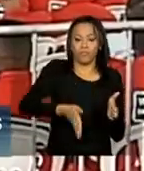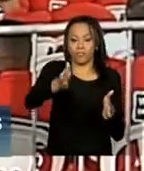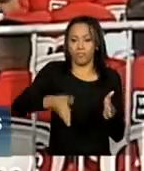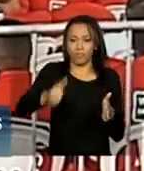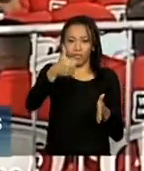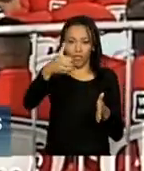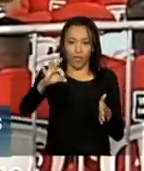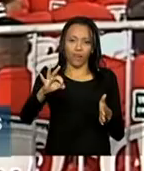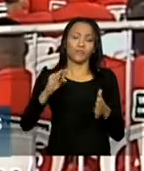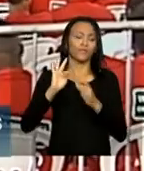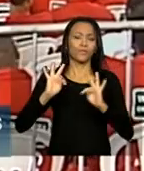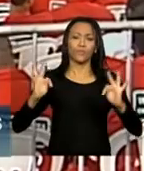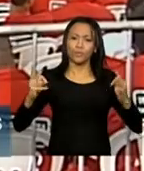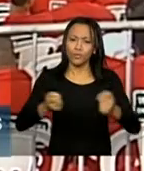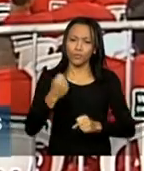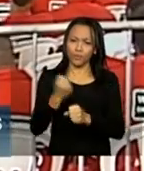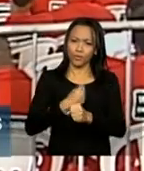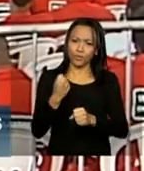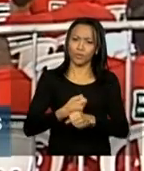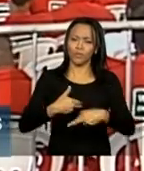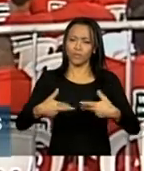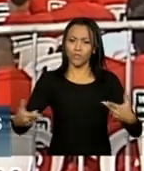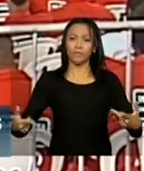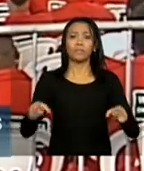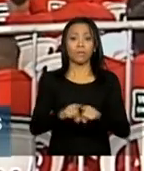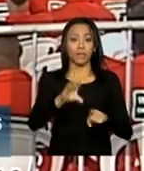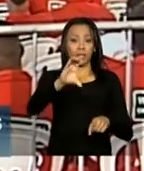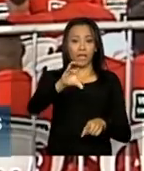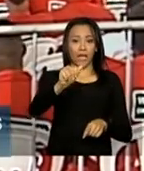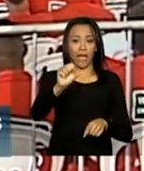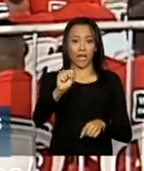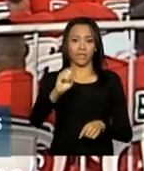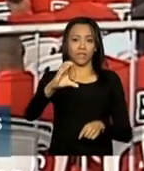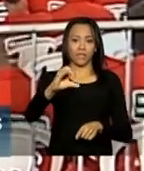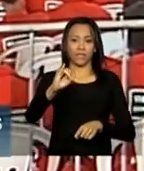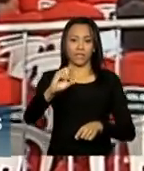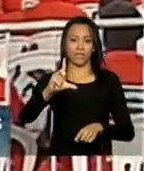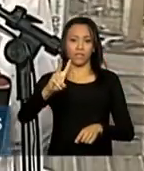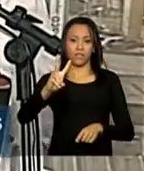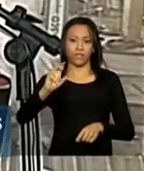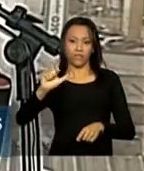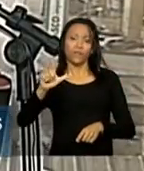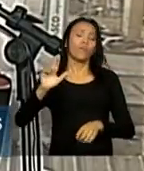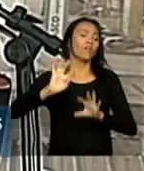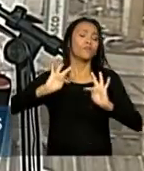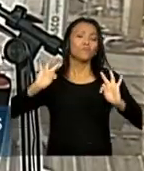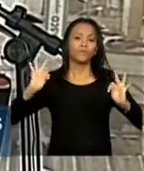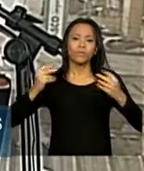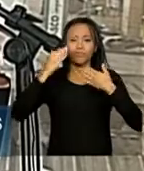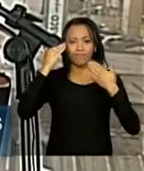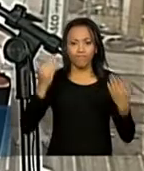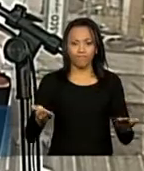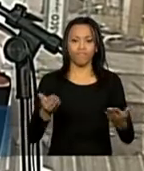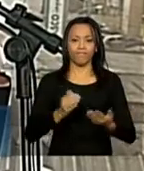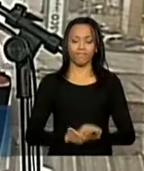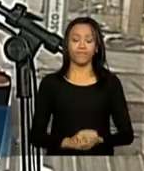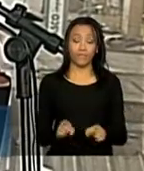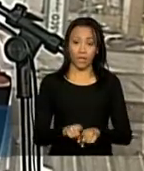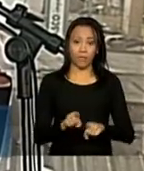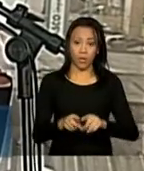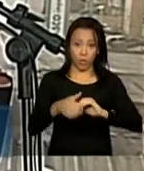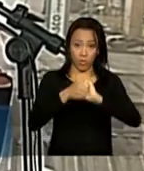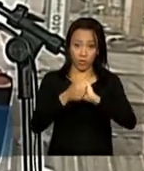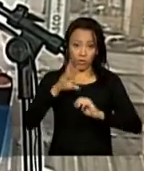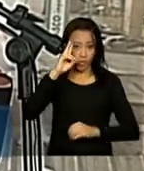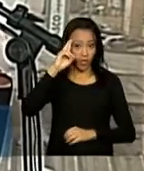da Conder, da Sedur e da Casa Civil, que, no fundo, foi quem fez nascer esse conceito. Cumprimentar o diretor